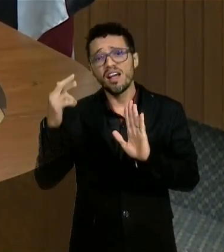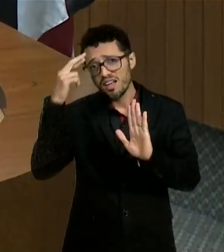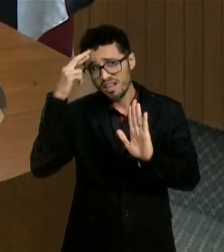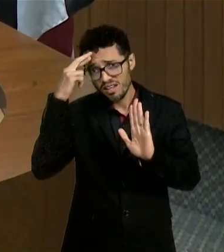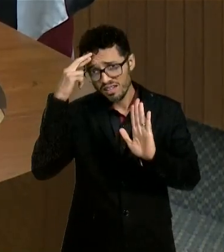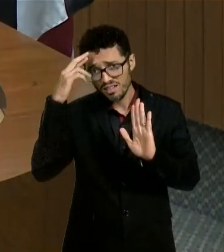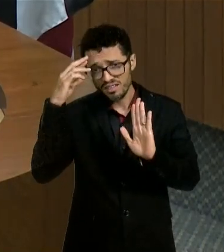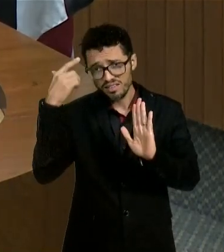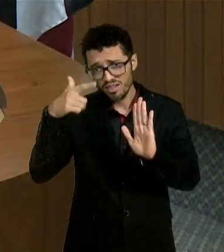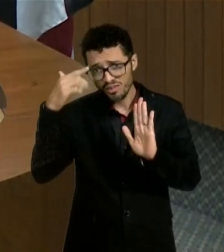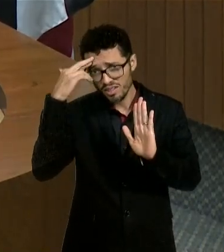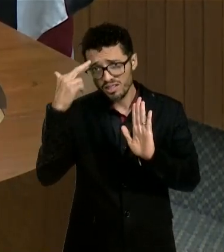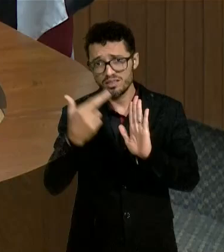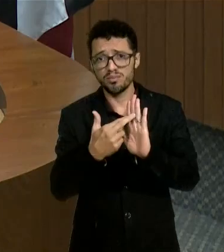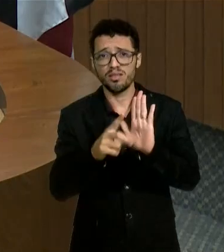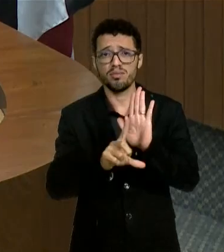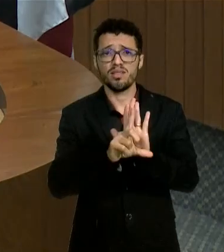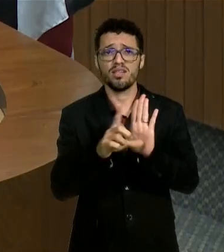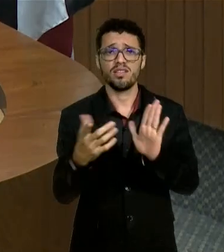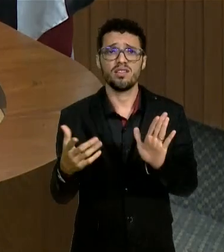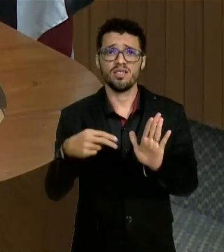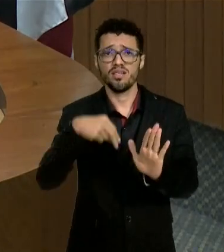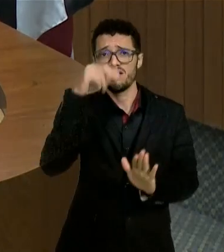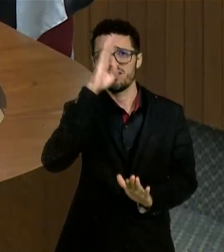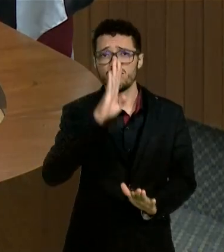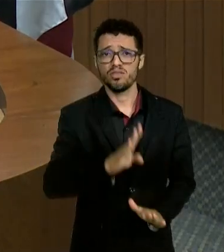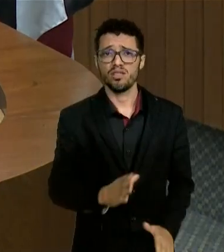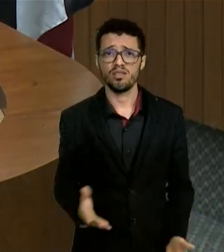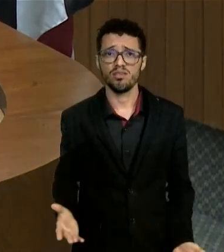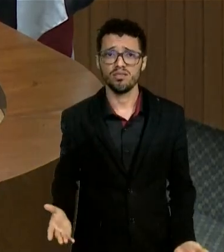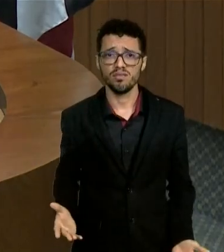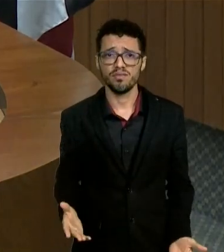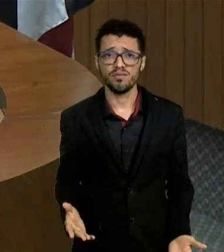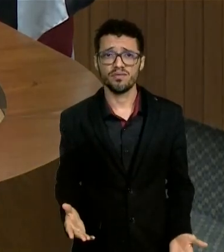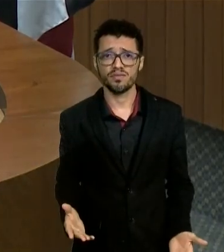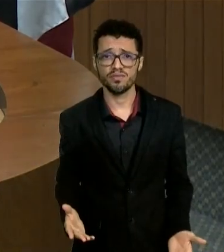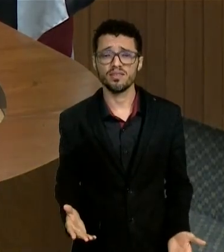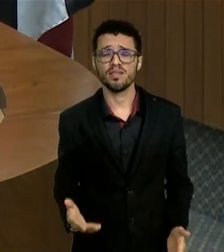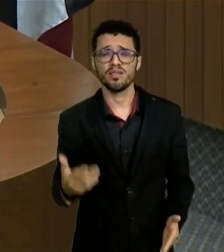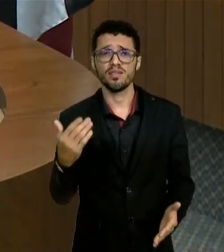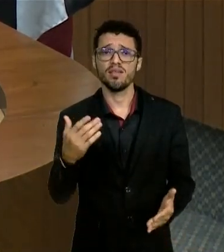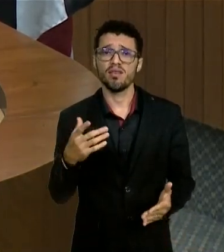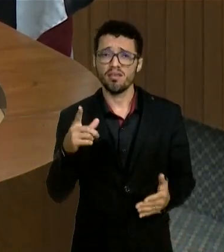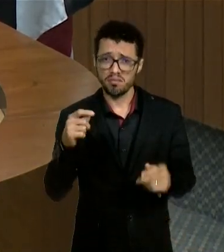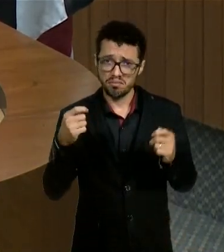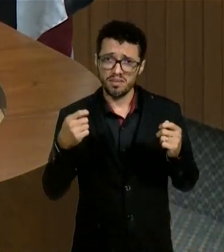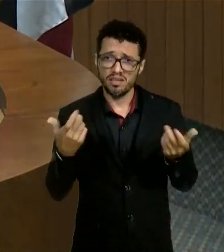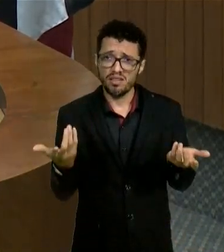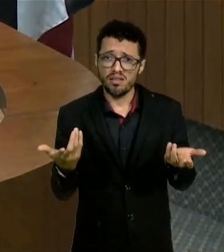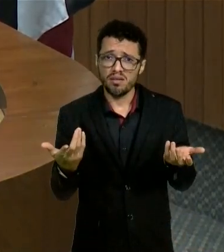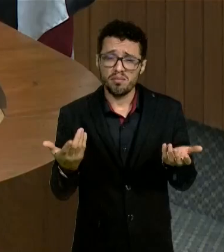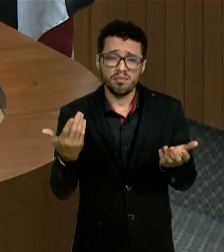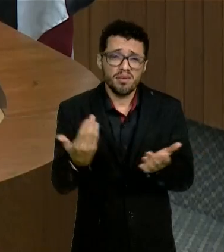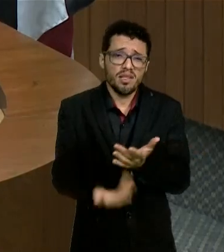E perderam a vergonha e os escrúpulos. Rasga a Constituição,